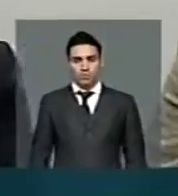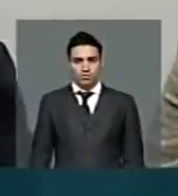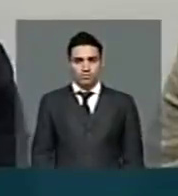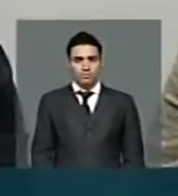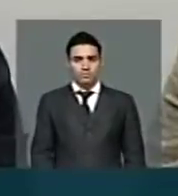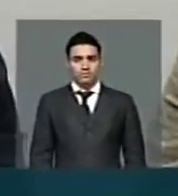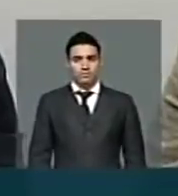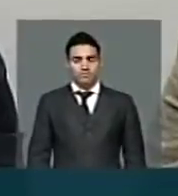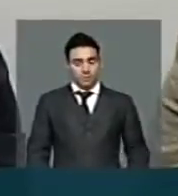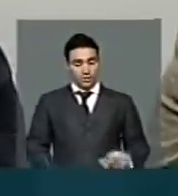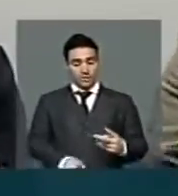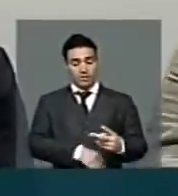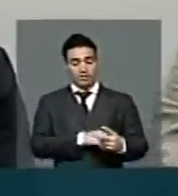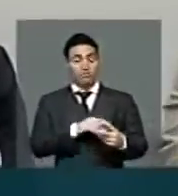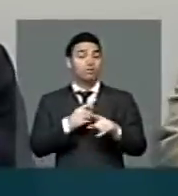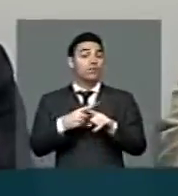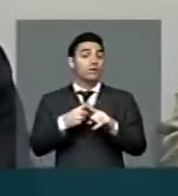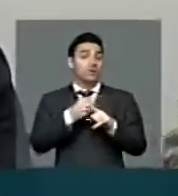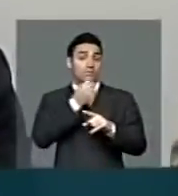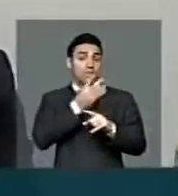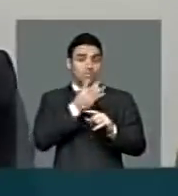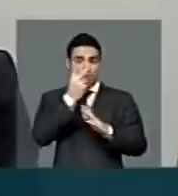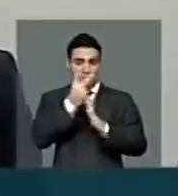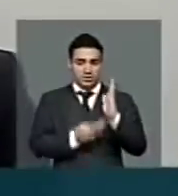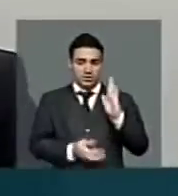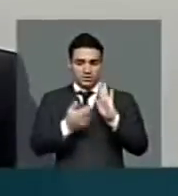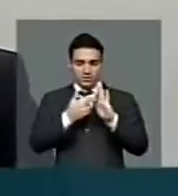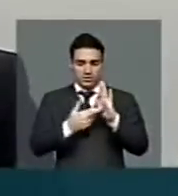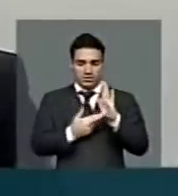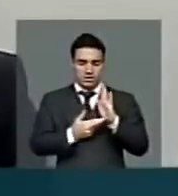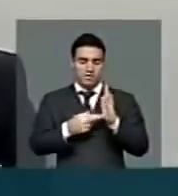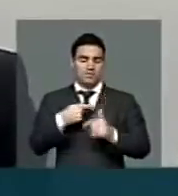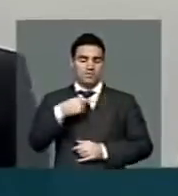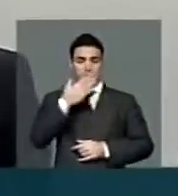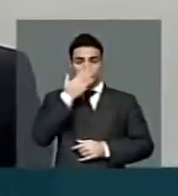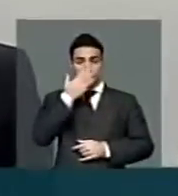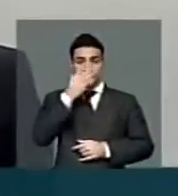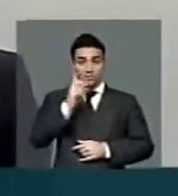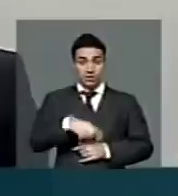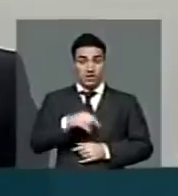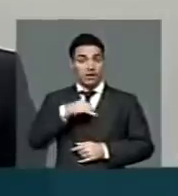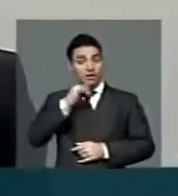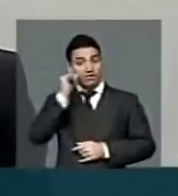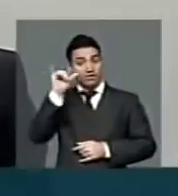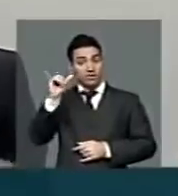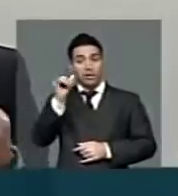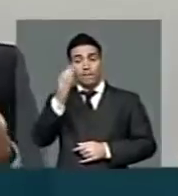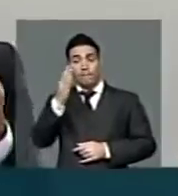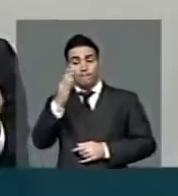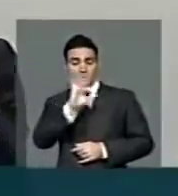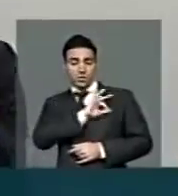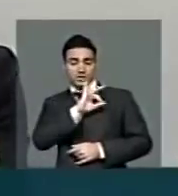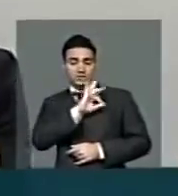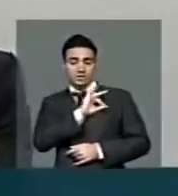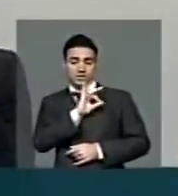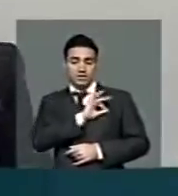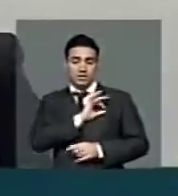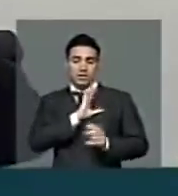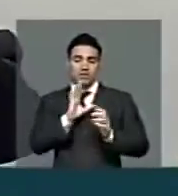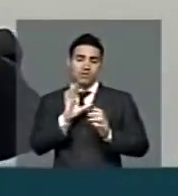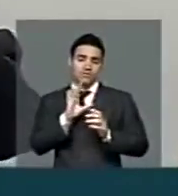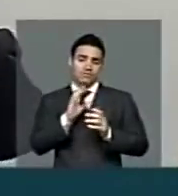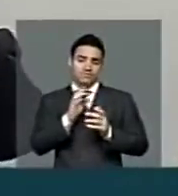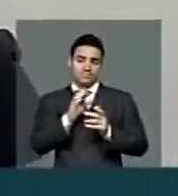Bom, a outra vantagem desse projeto, da regulamentação da prostituição, é combater a corrupção policial. Por que vocês acham